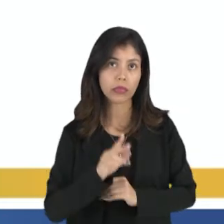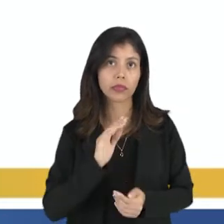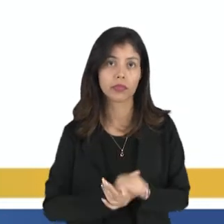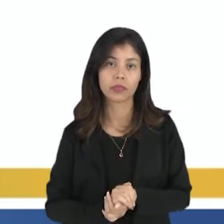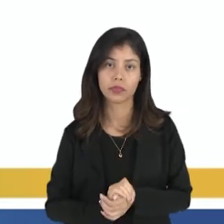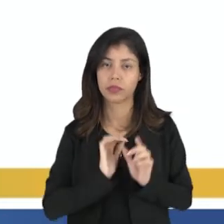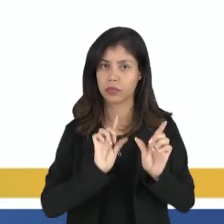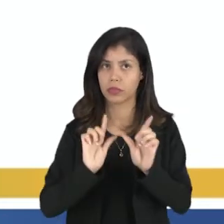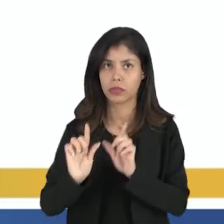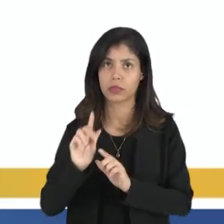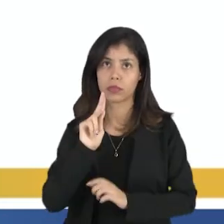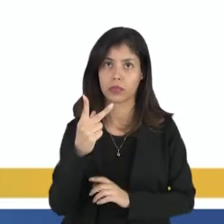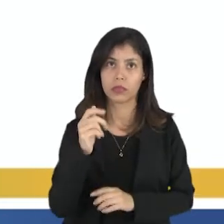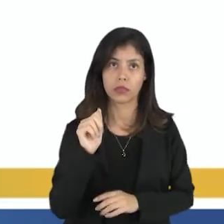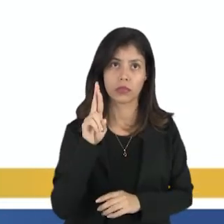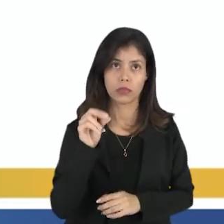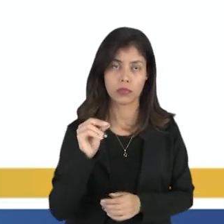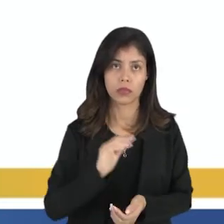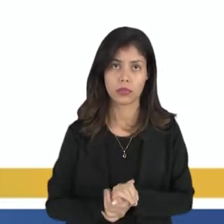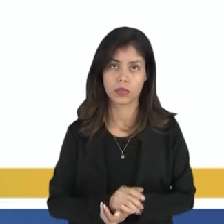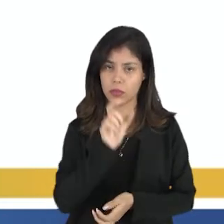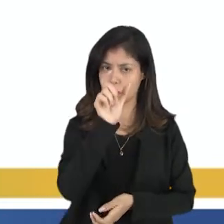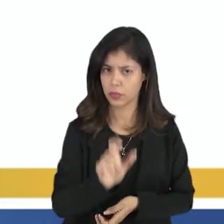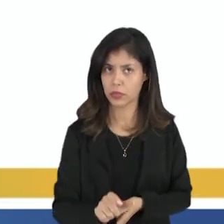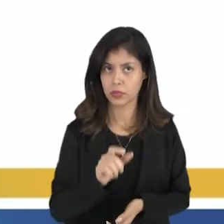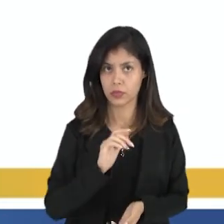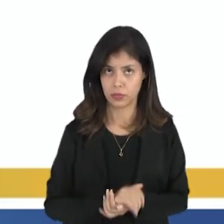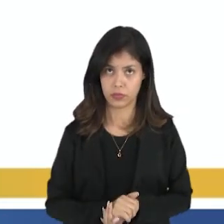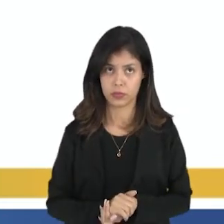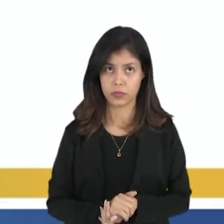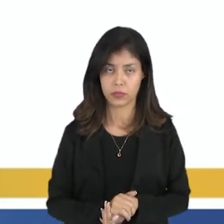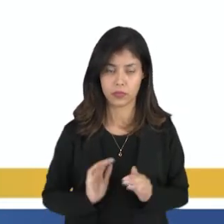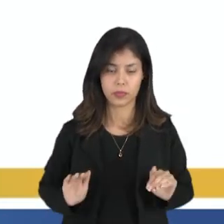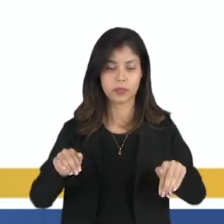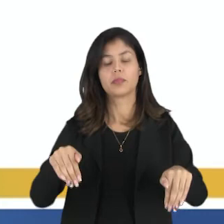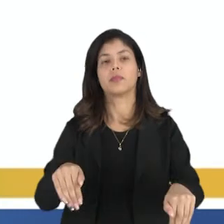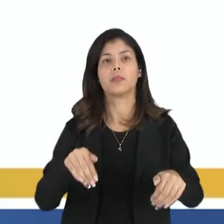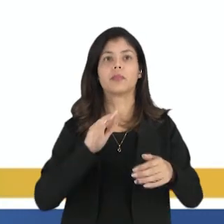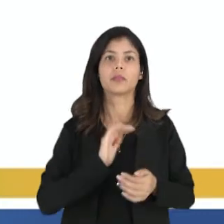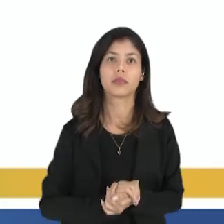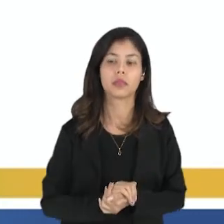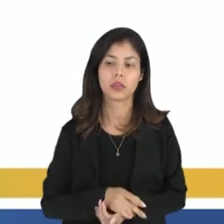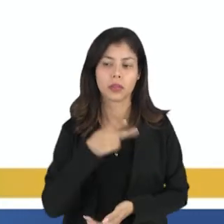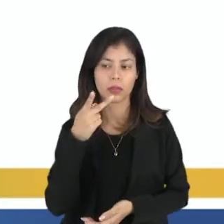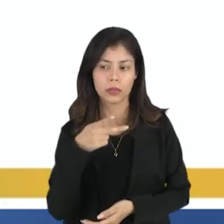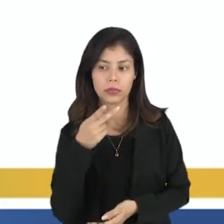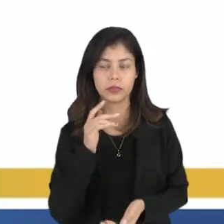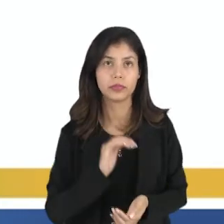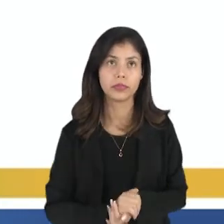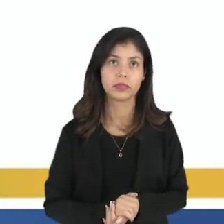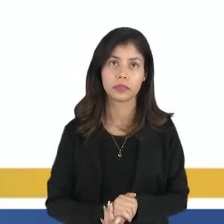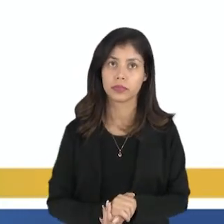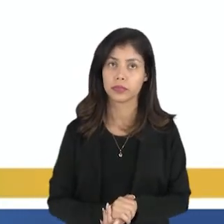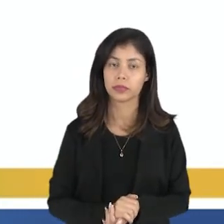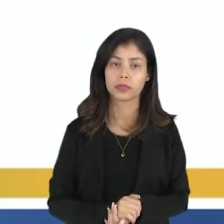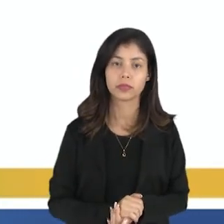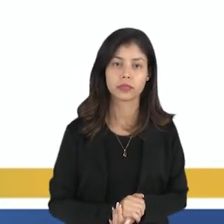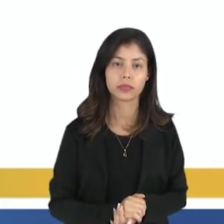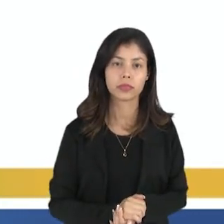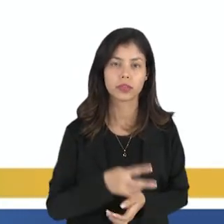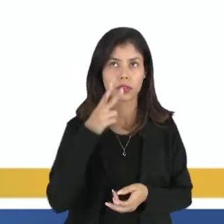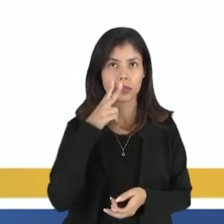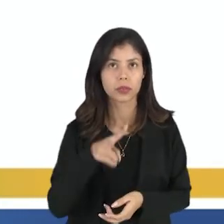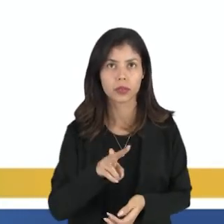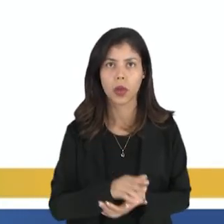tirinha pela fala do Agar, que é o personagem aí que está no sofá. Ele diz à esposa Helga, que